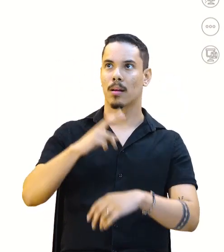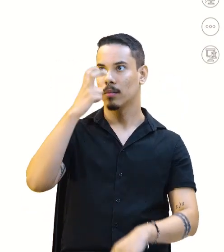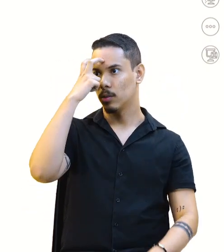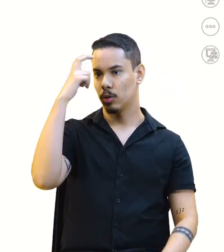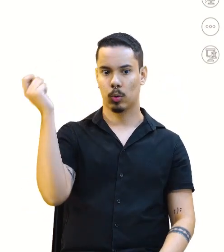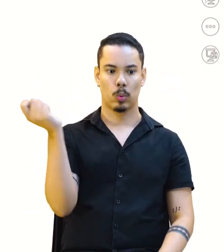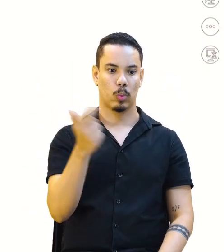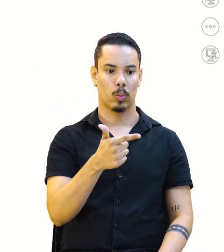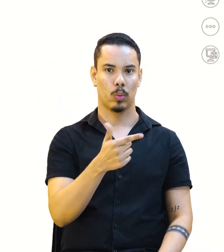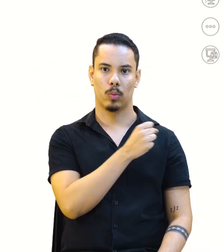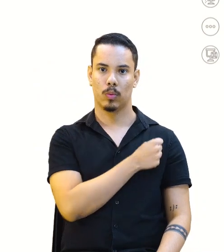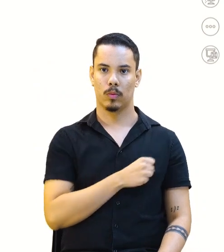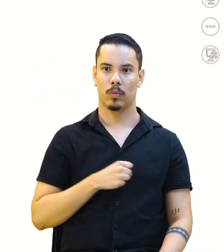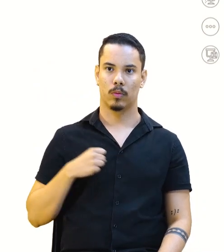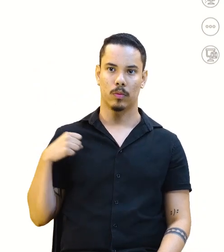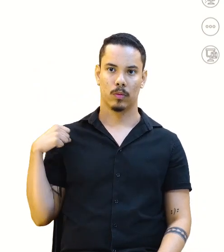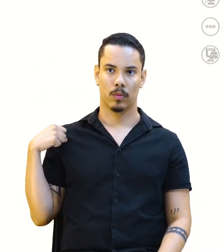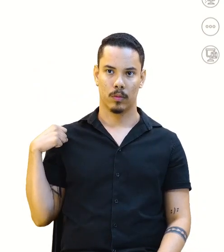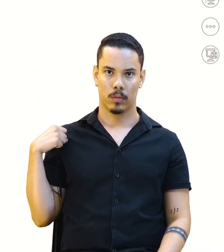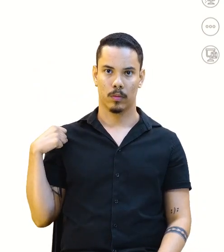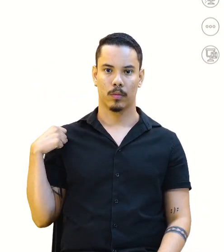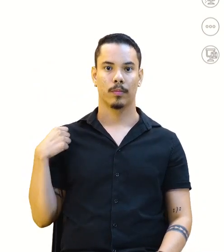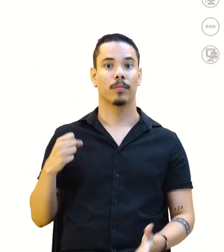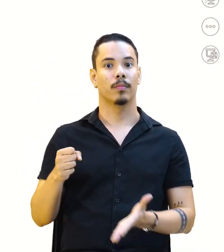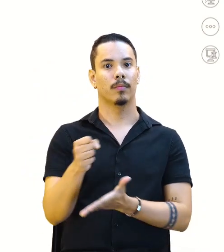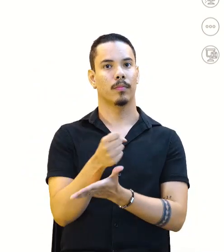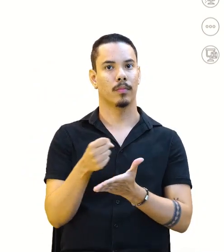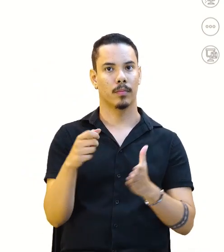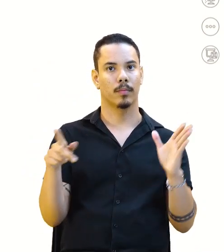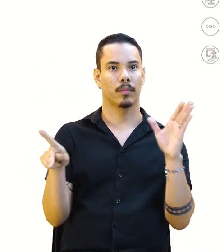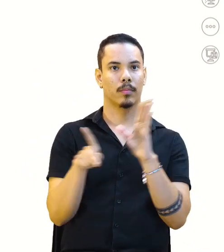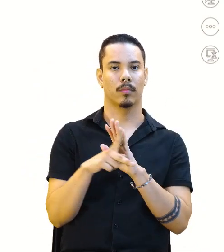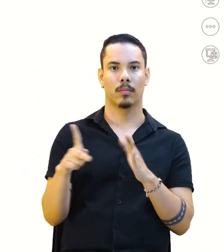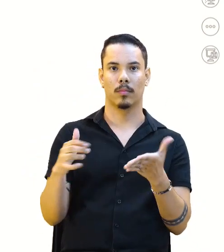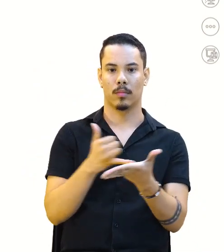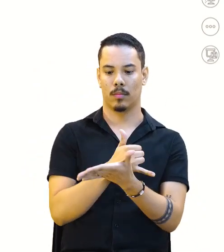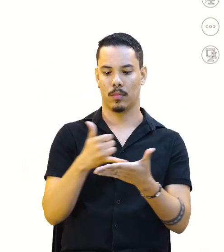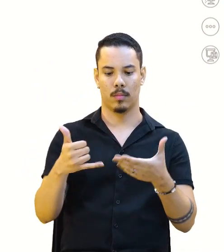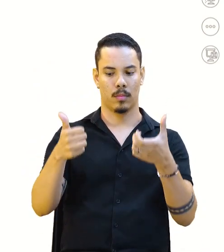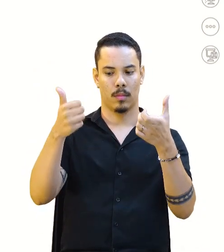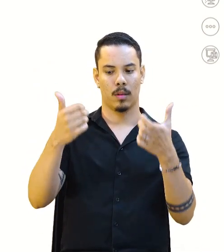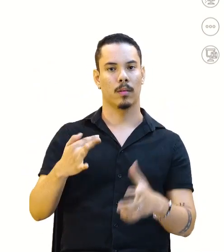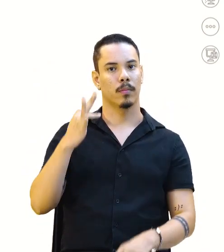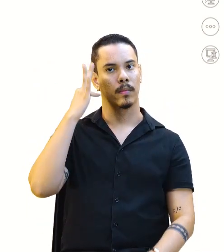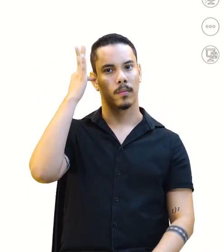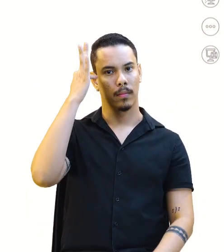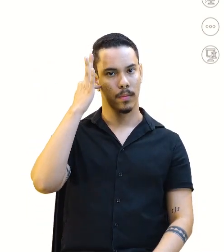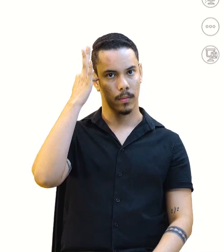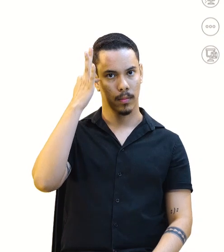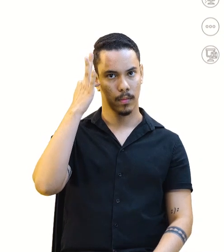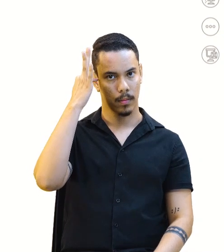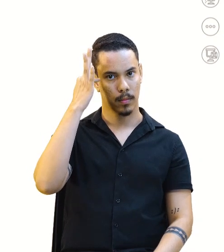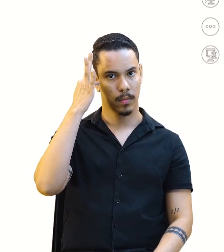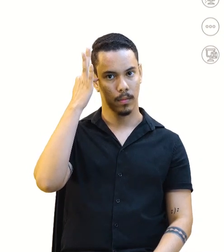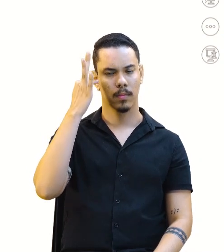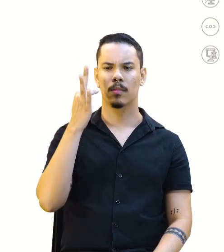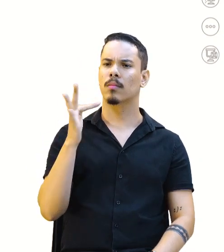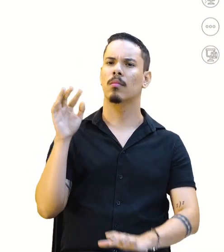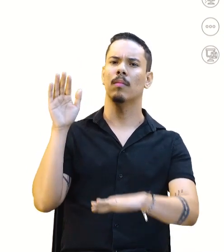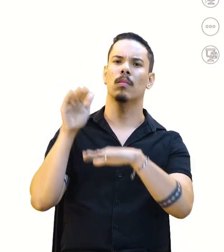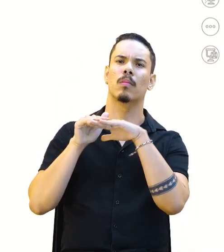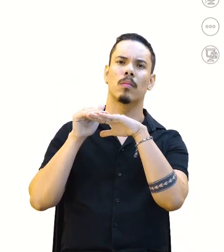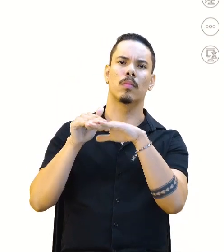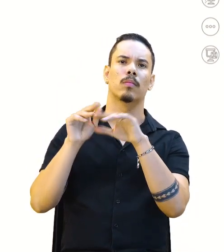Sócrates? Com base na qual Sócrates inicia sua tarefa filosófica, de indagar sobre